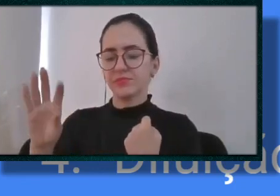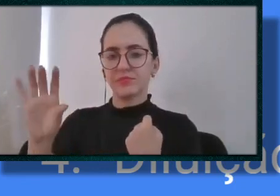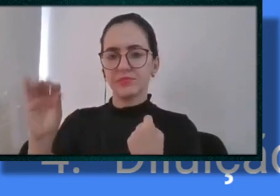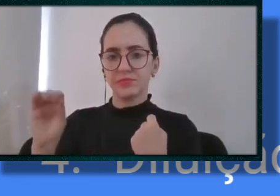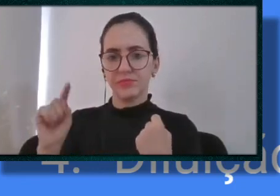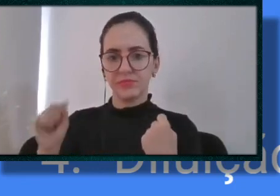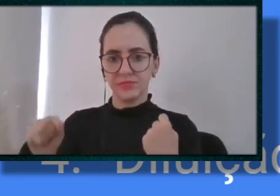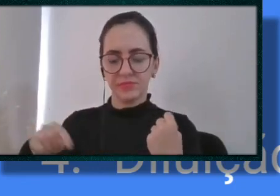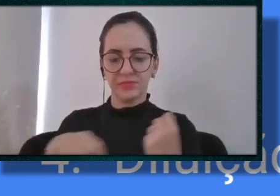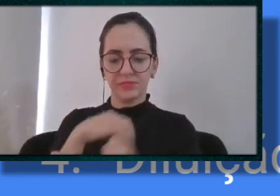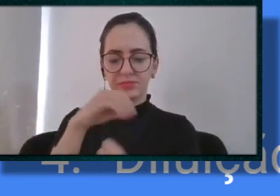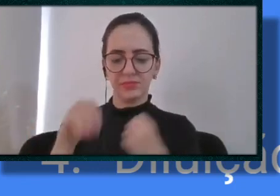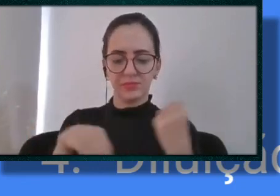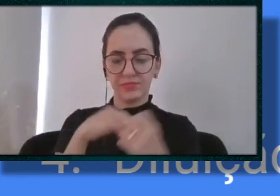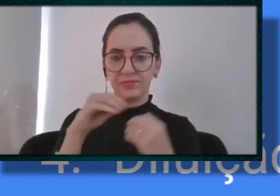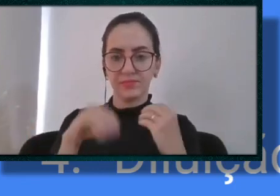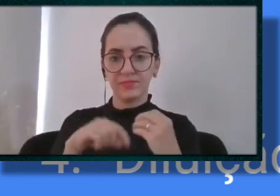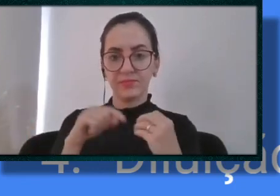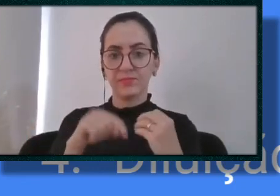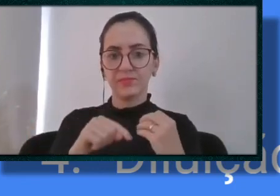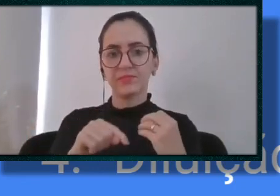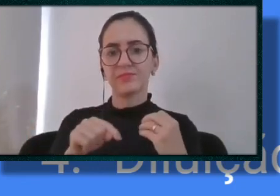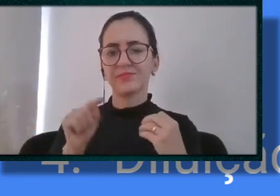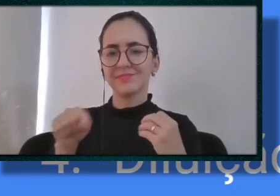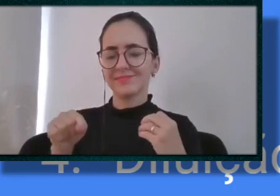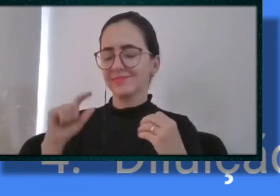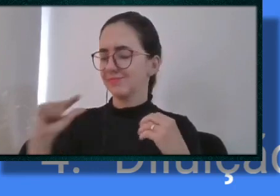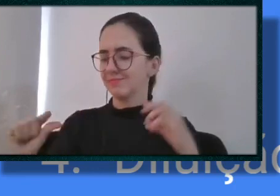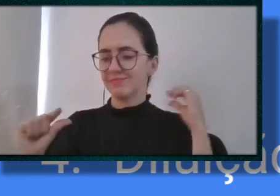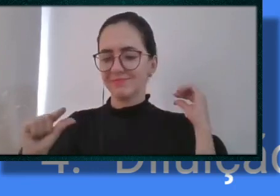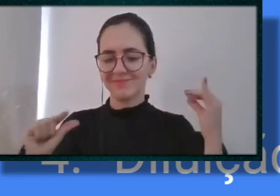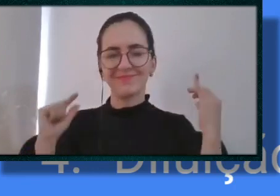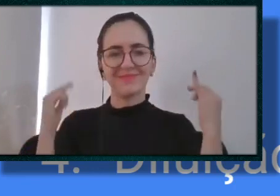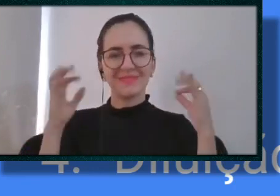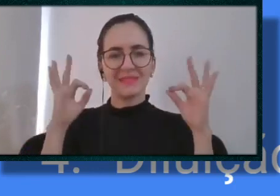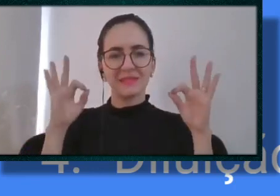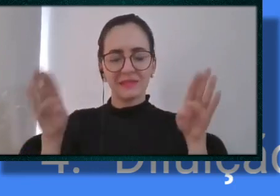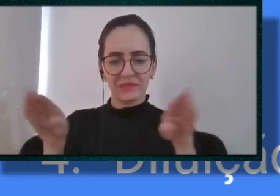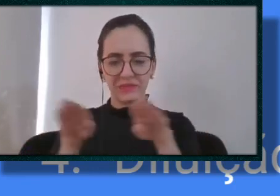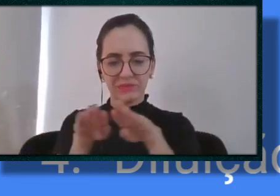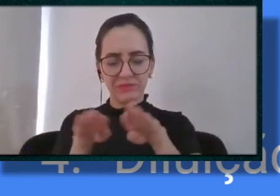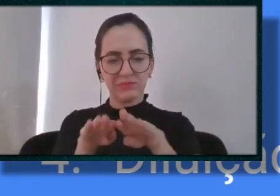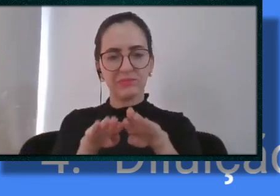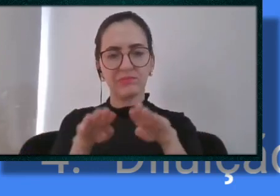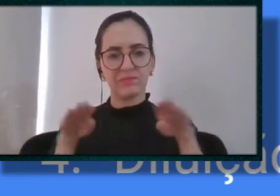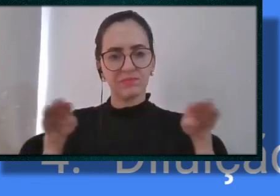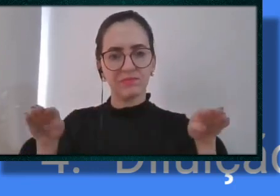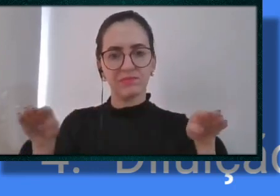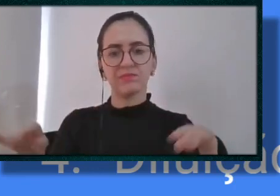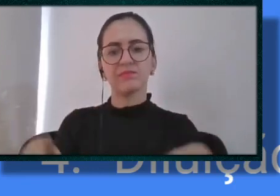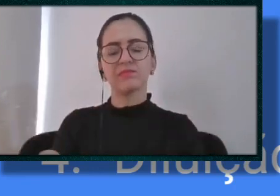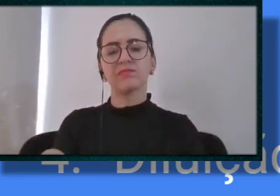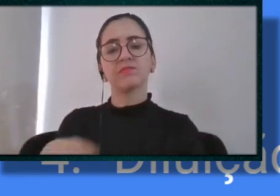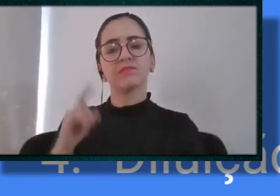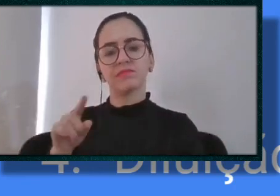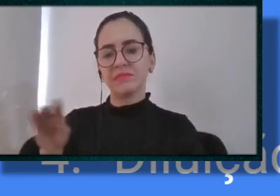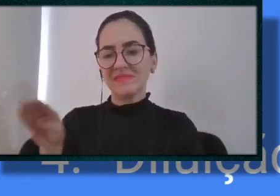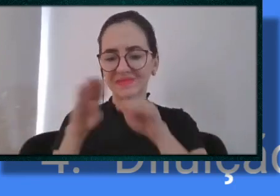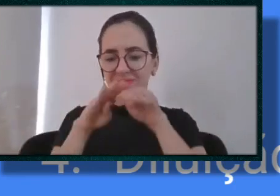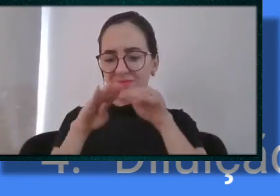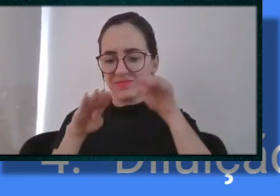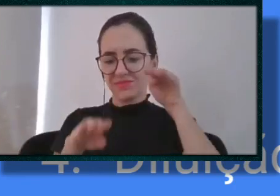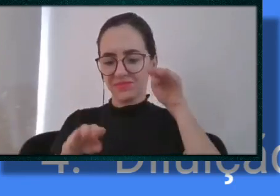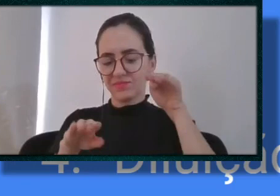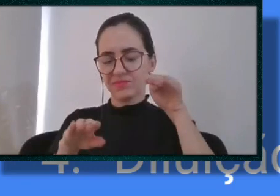nessa reação. Quando não são exatas, vai significar que um vai ser totalmente consumido e o outro vai sobrar alguma